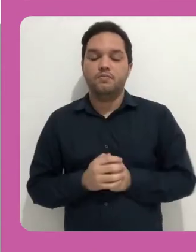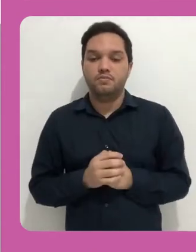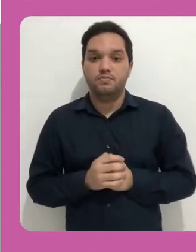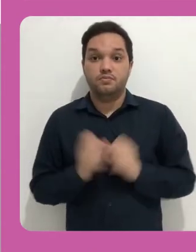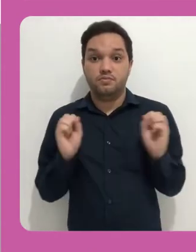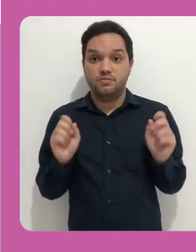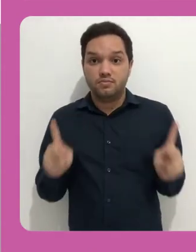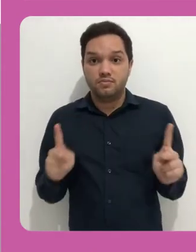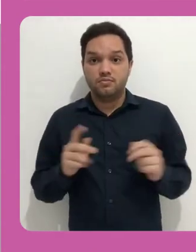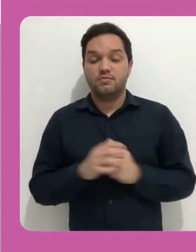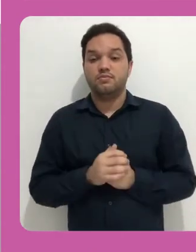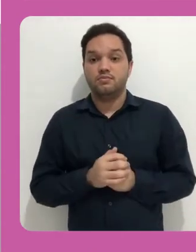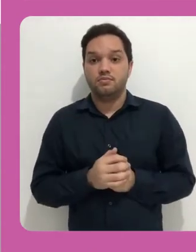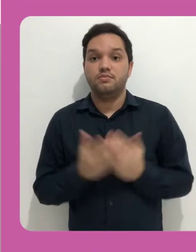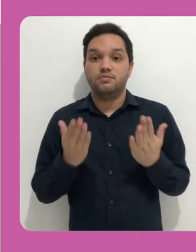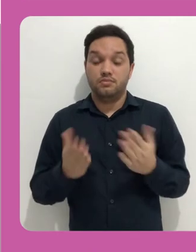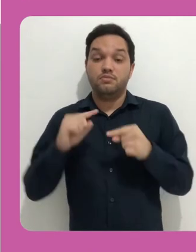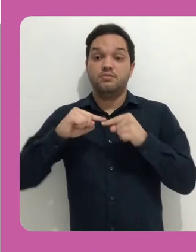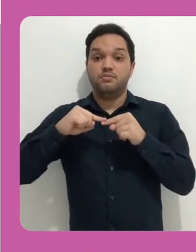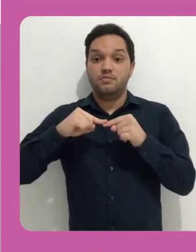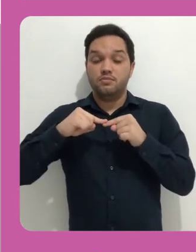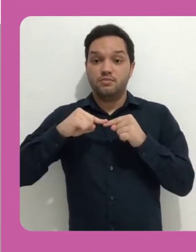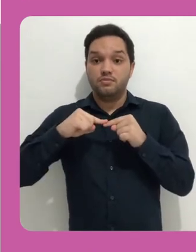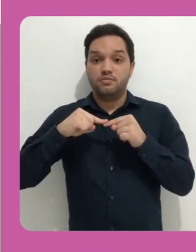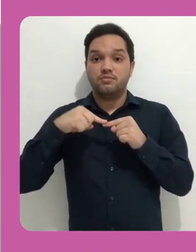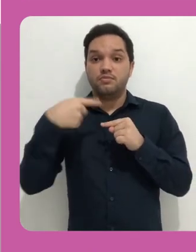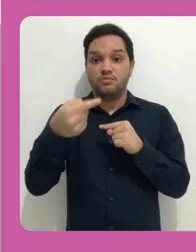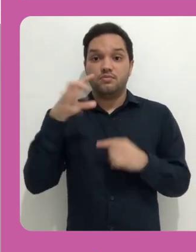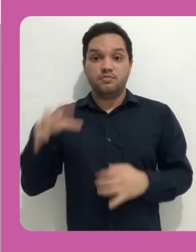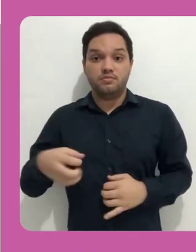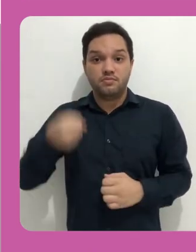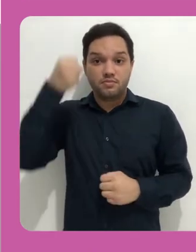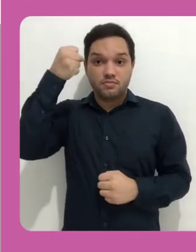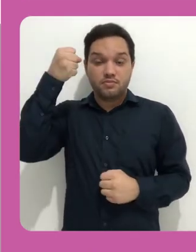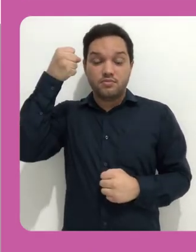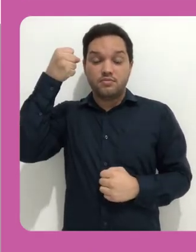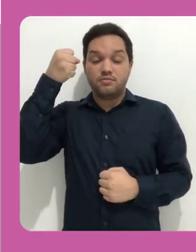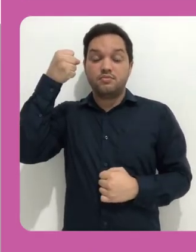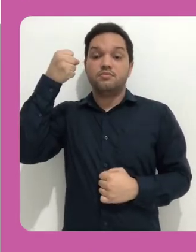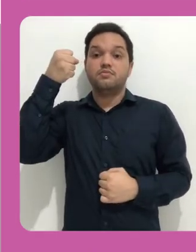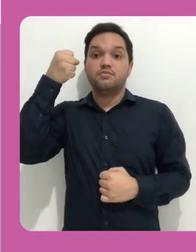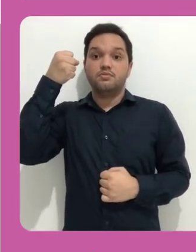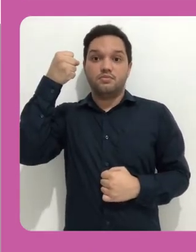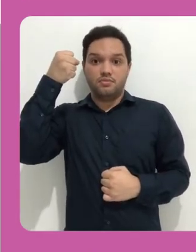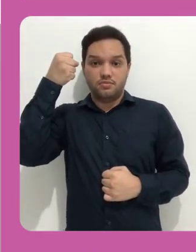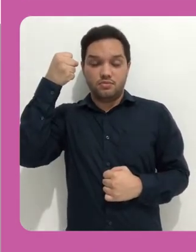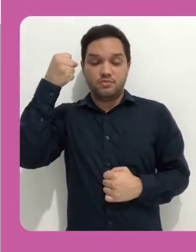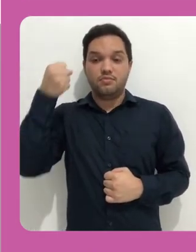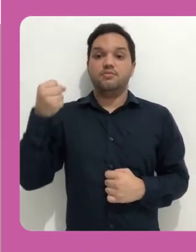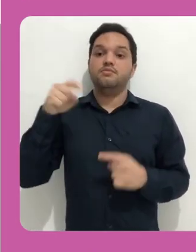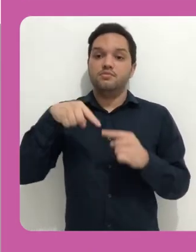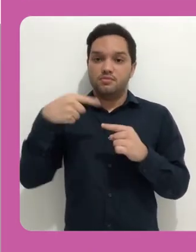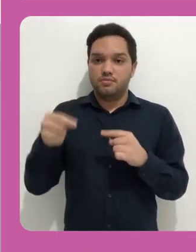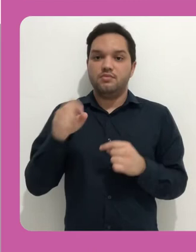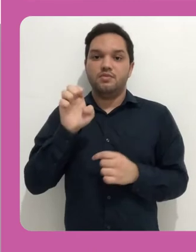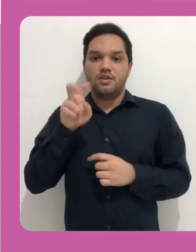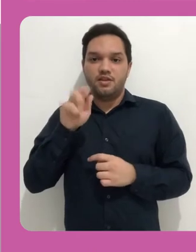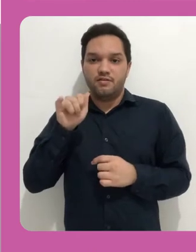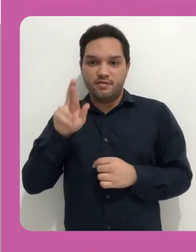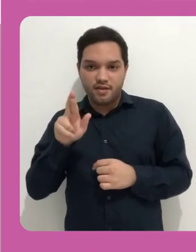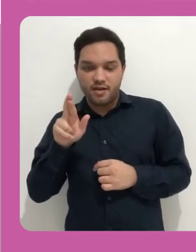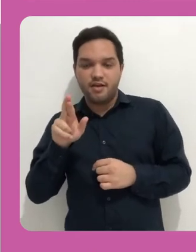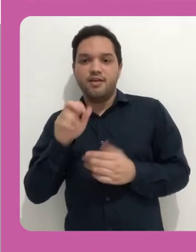Então, após salvar as alterações, eu tenho que enviar tarefa em definitivo. Por quê? Porque o aluno